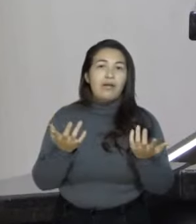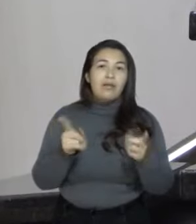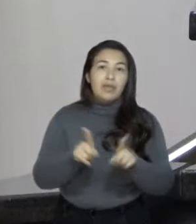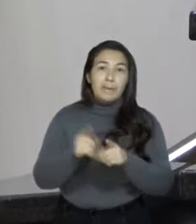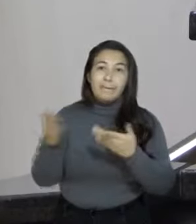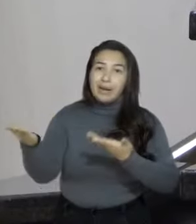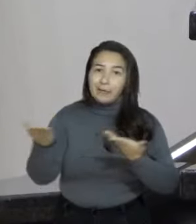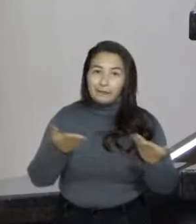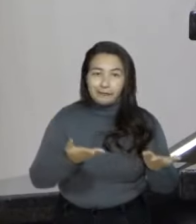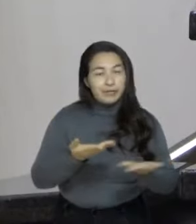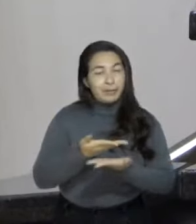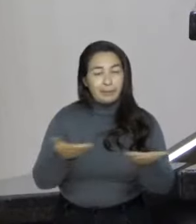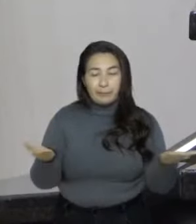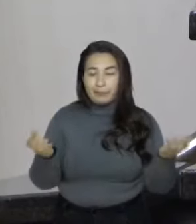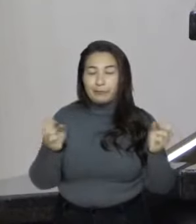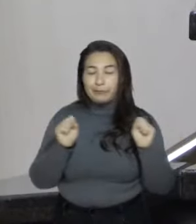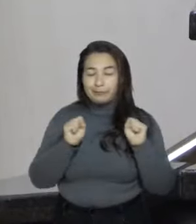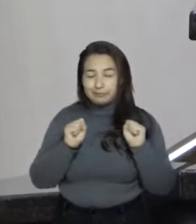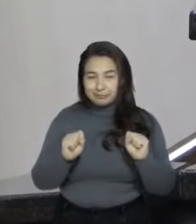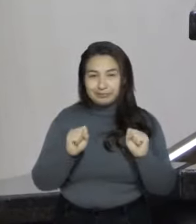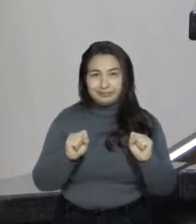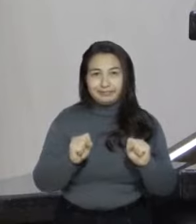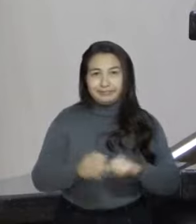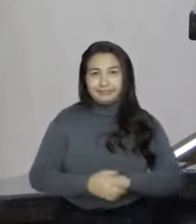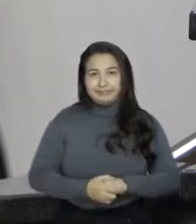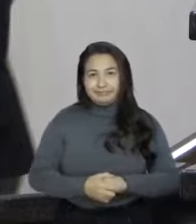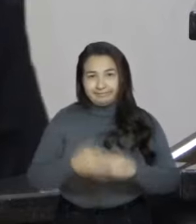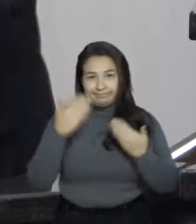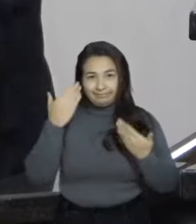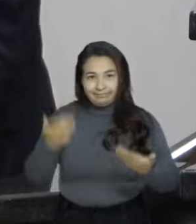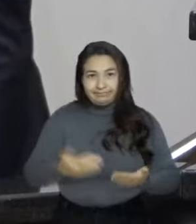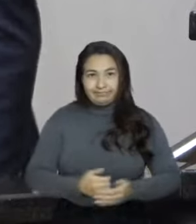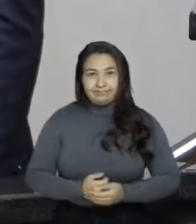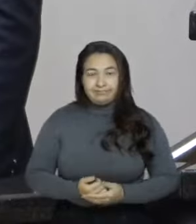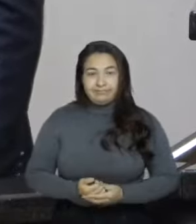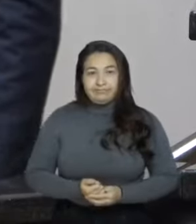à disposição e todos serão muito bem recebidos Muito obrigado